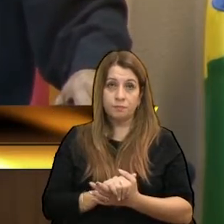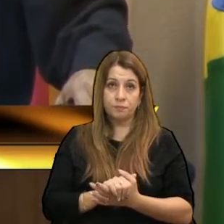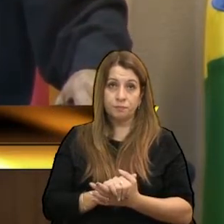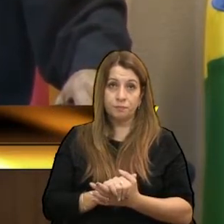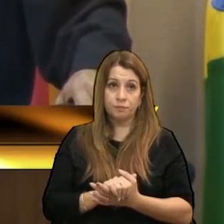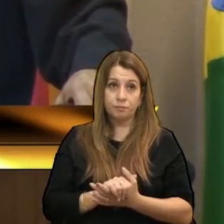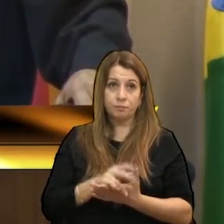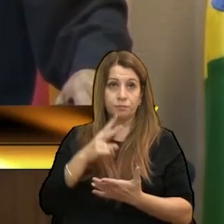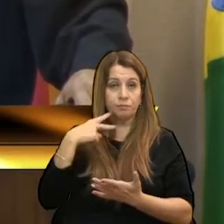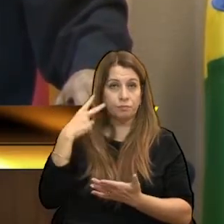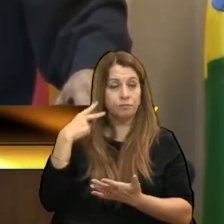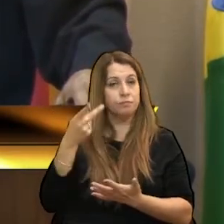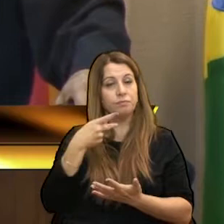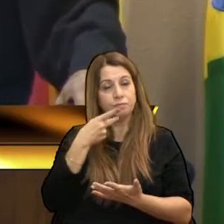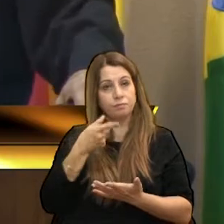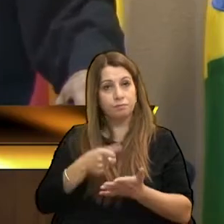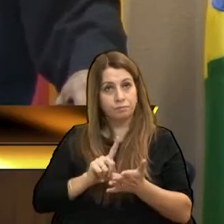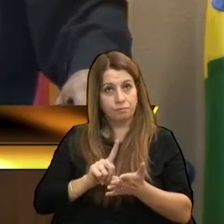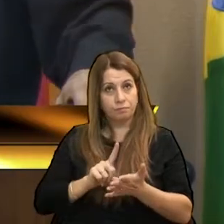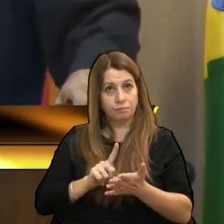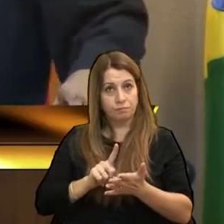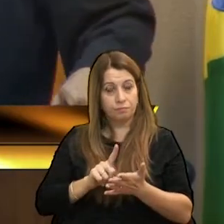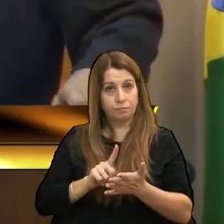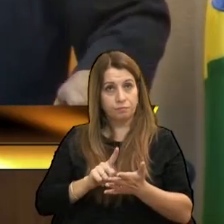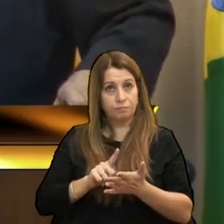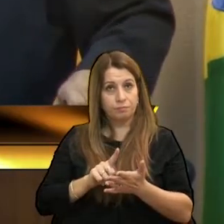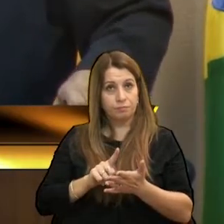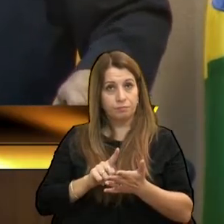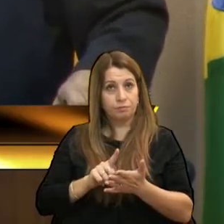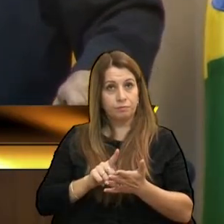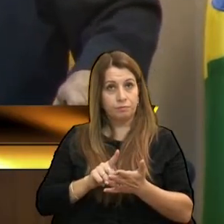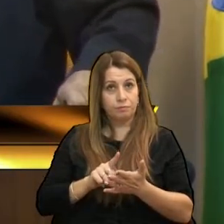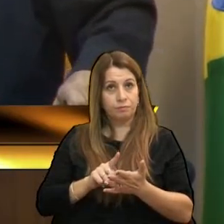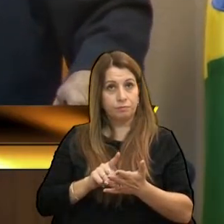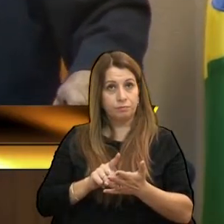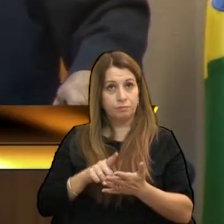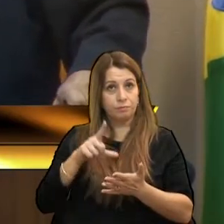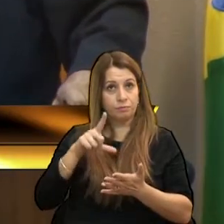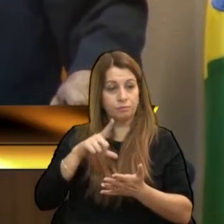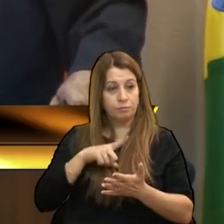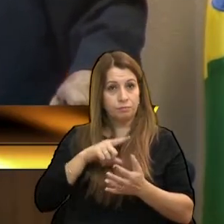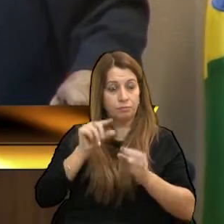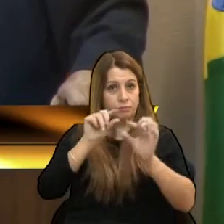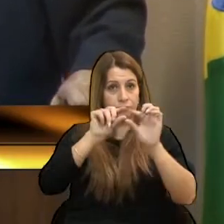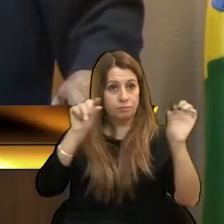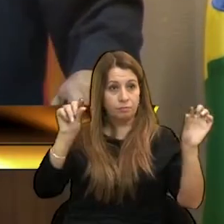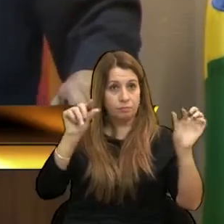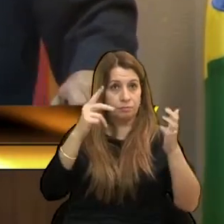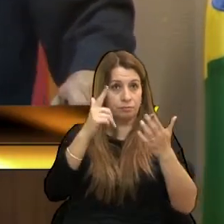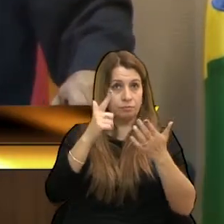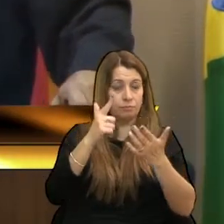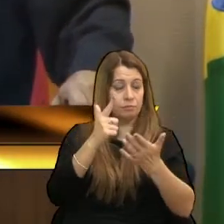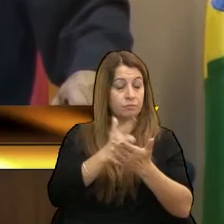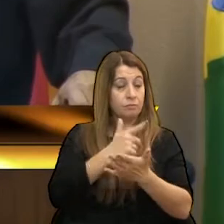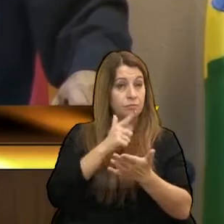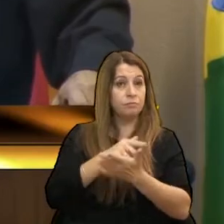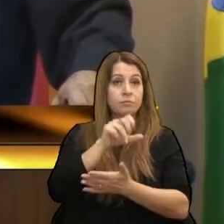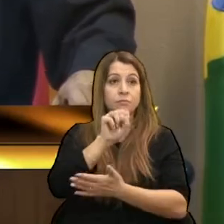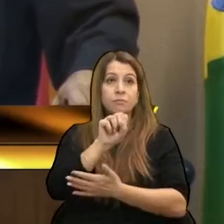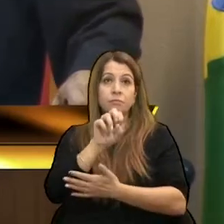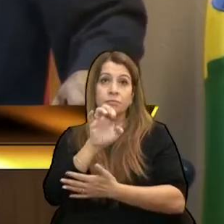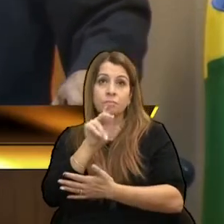o vereador. Porás no cabeçalho do livro a cepa que